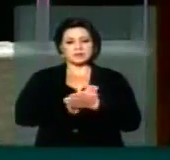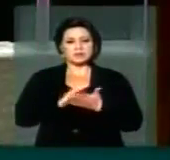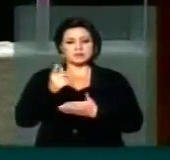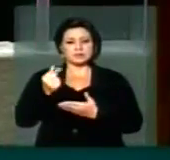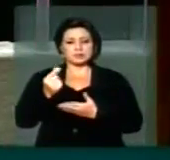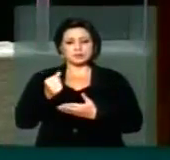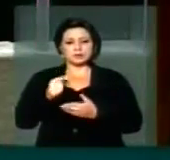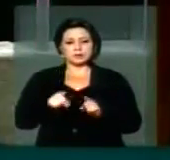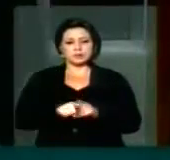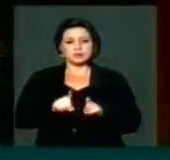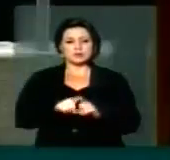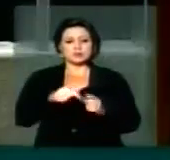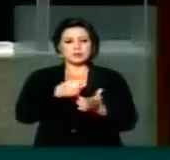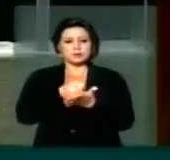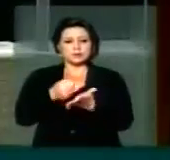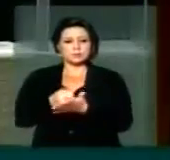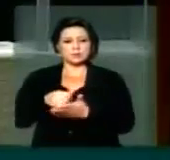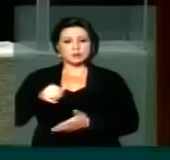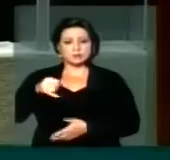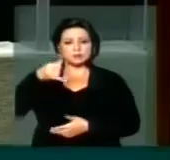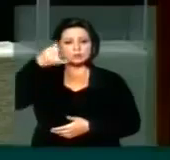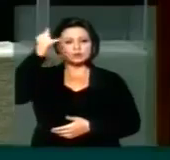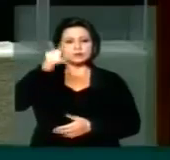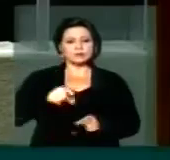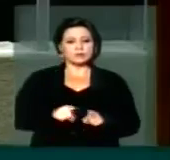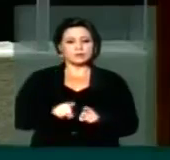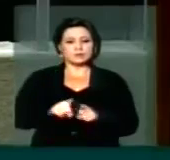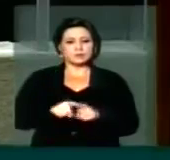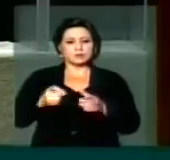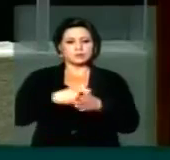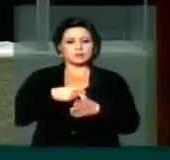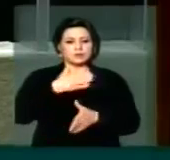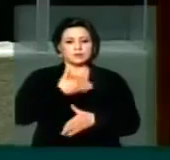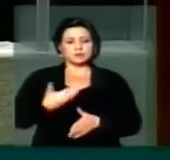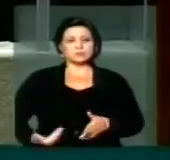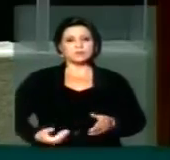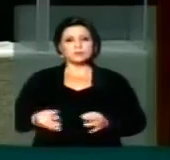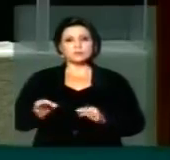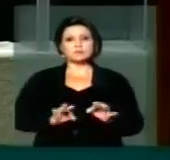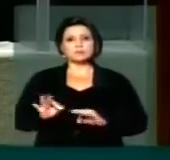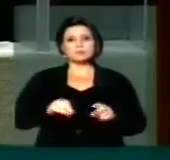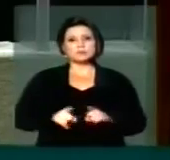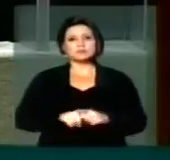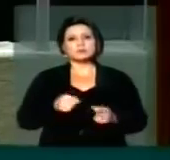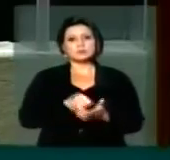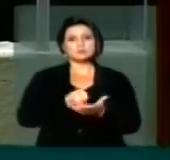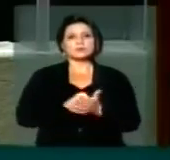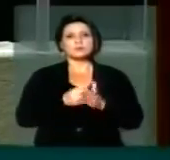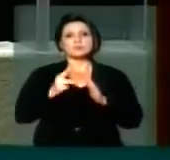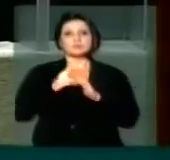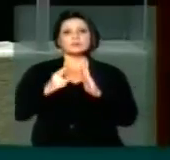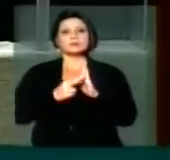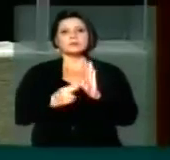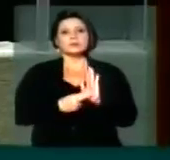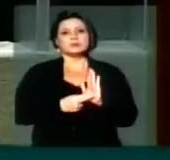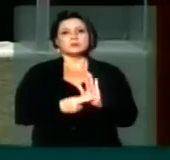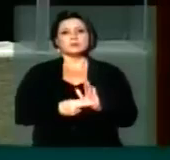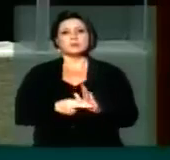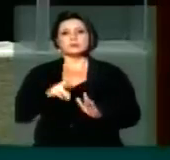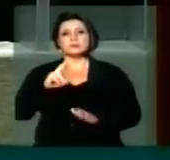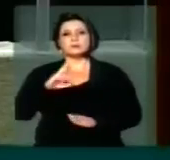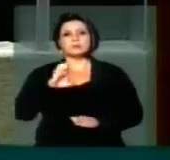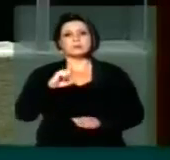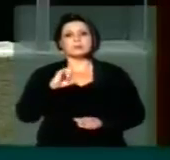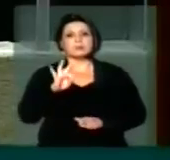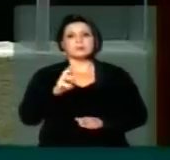o dinheiro que vai para pagar juros da dívida pública. E sabe como ele é formado? Rigorosamente, por